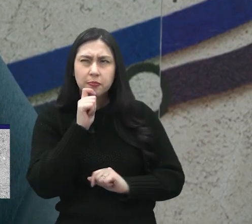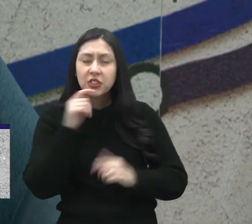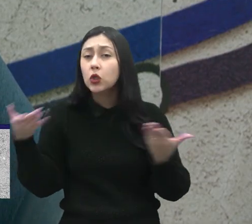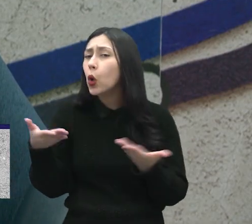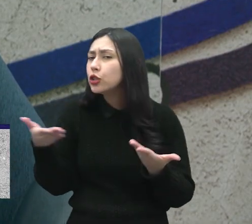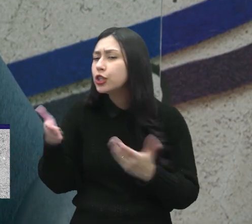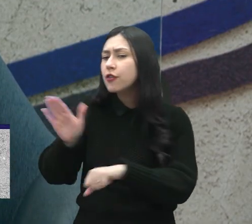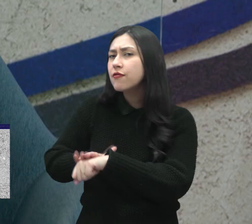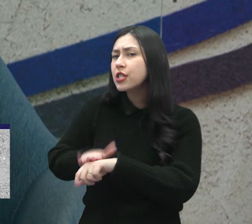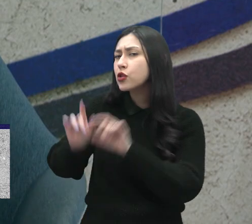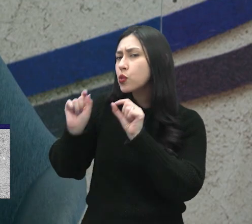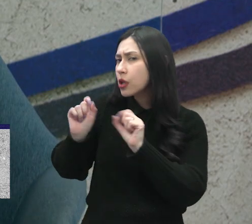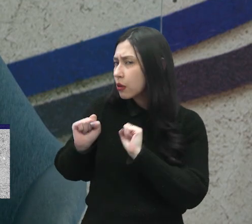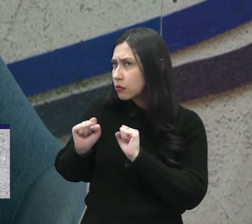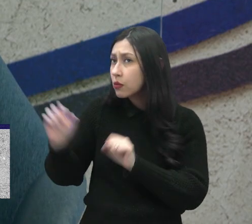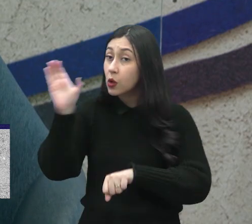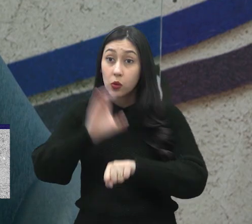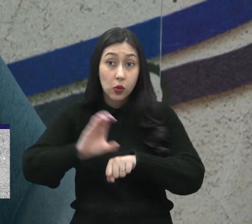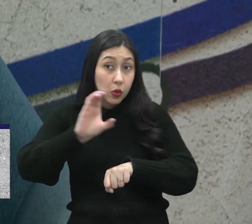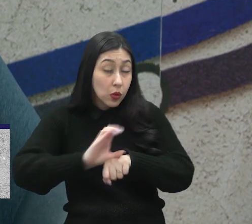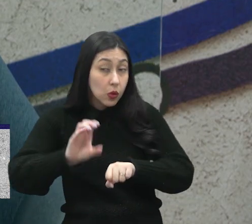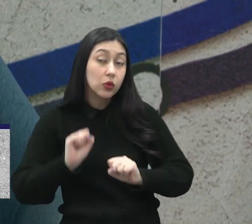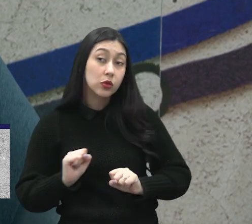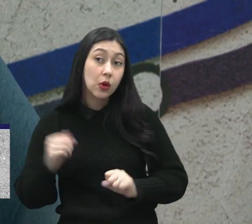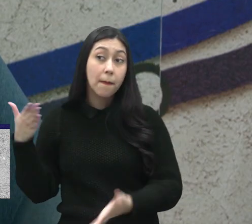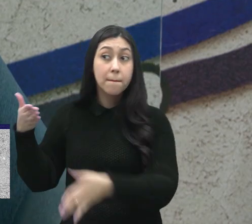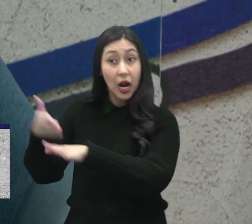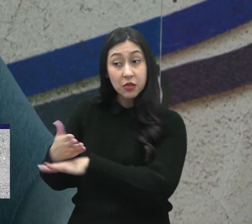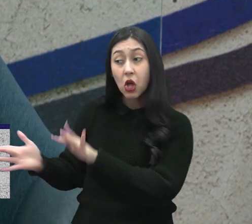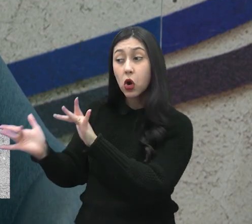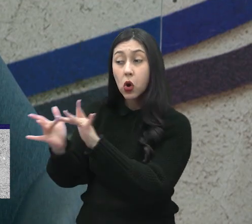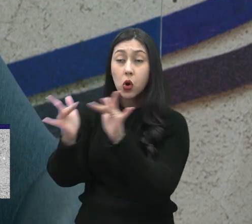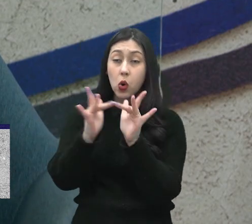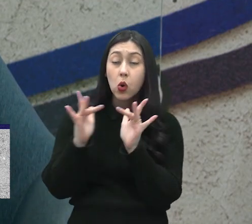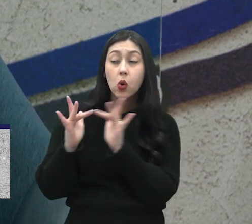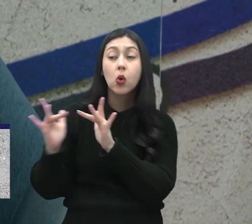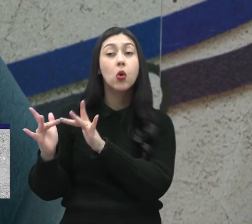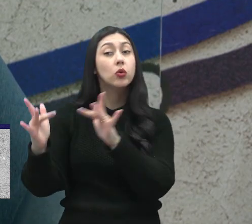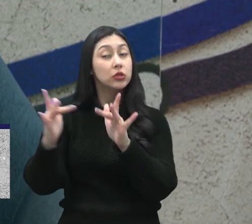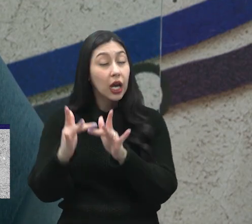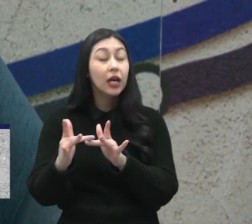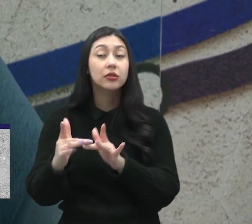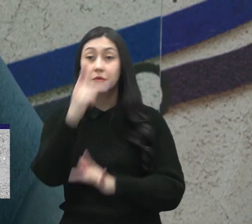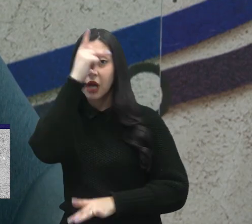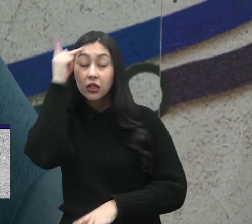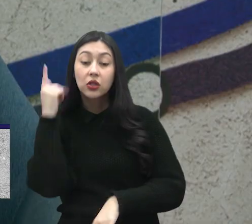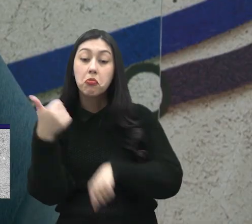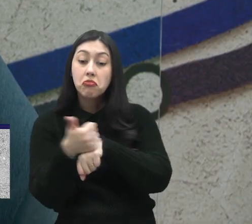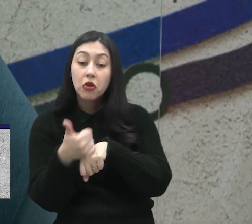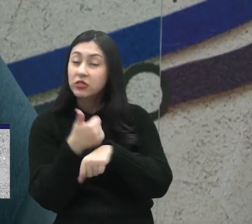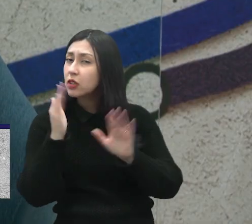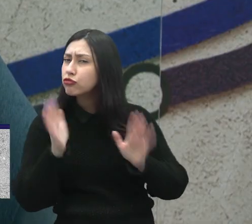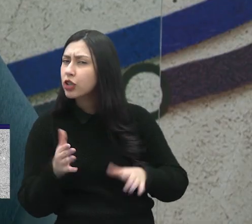agora? Né? É um curso? É participar de um networking com as pessoas que estão já nessa profissão? Né?